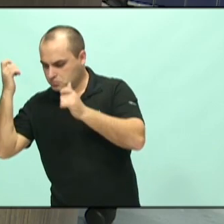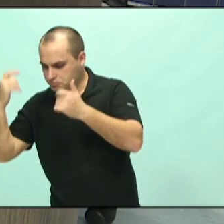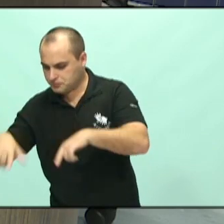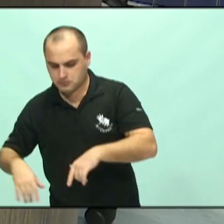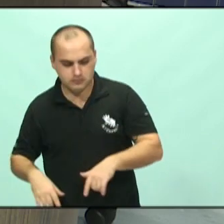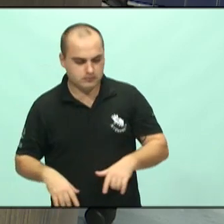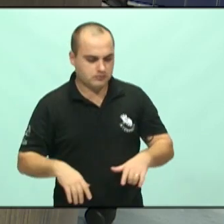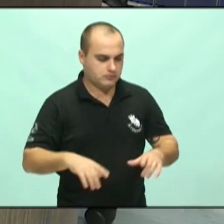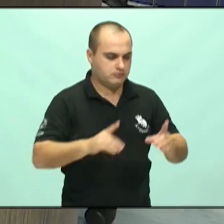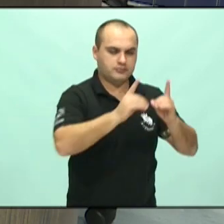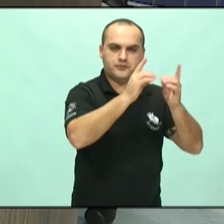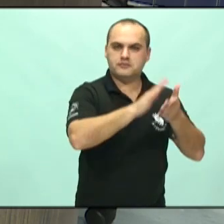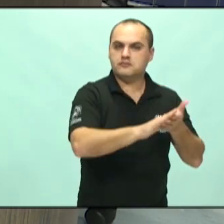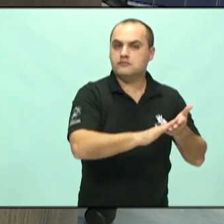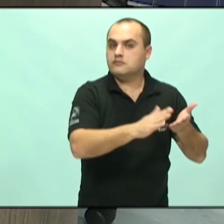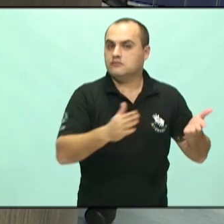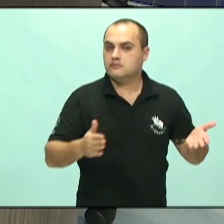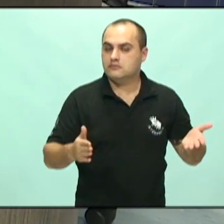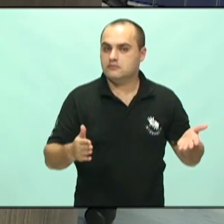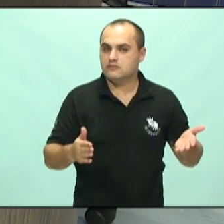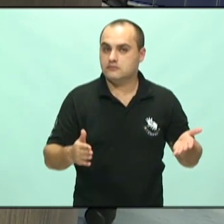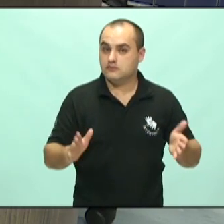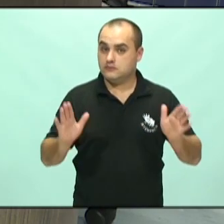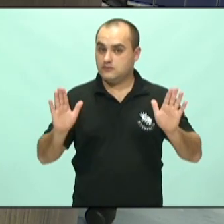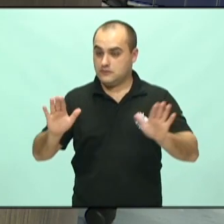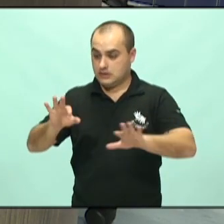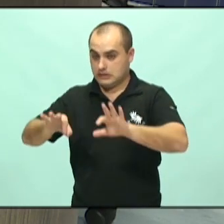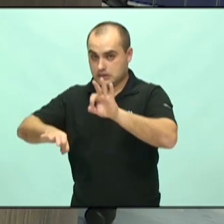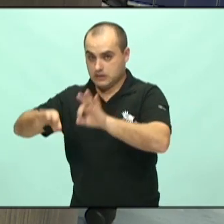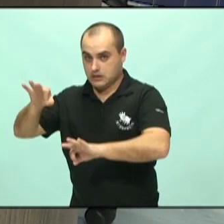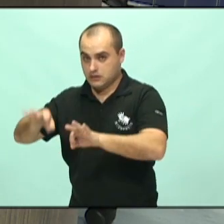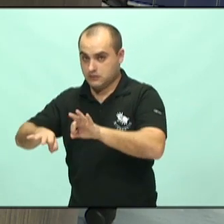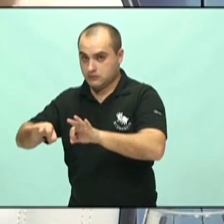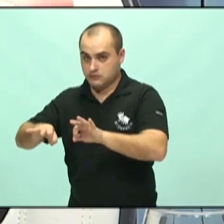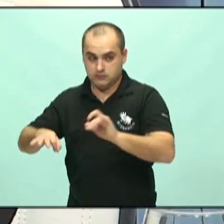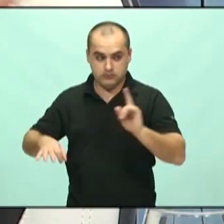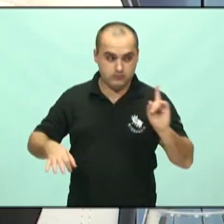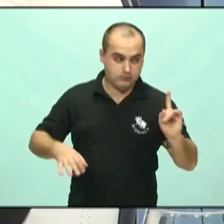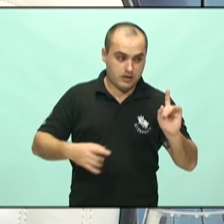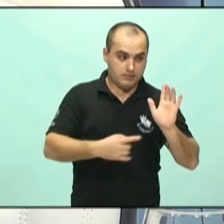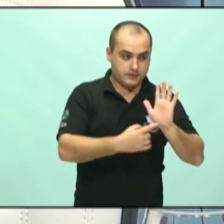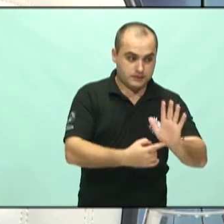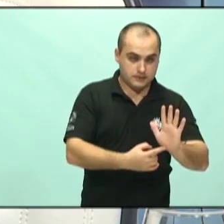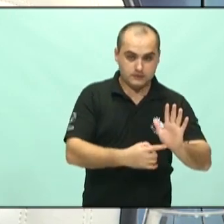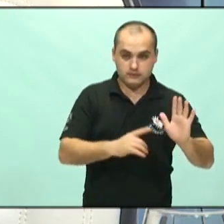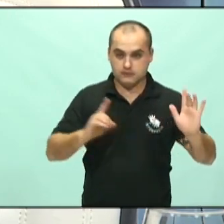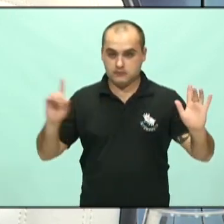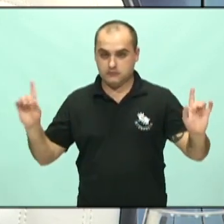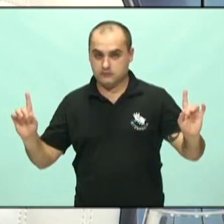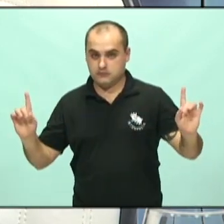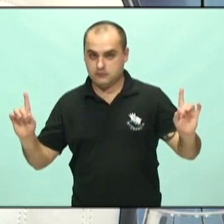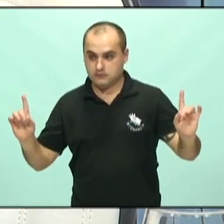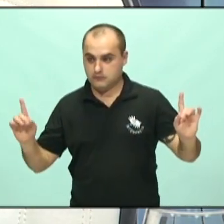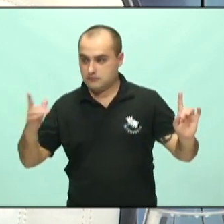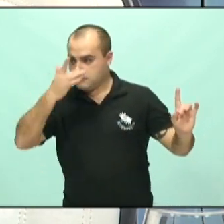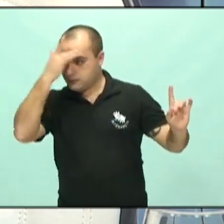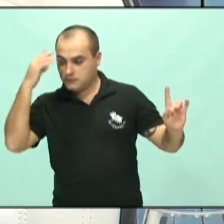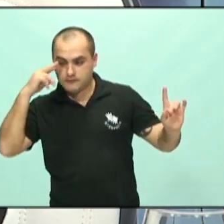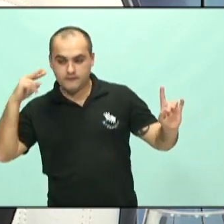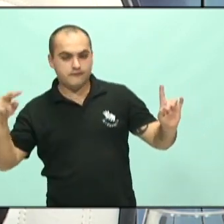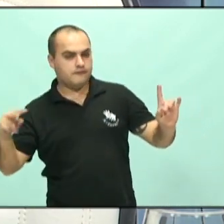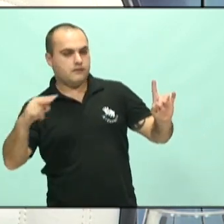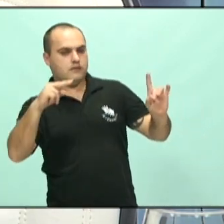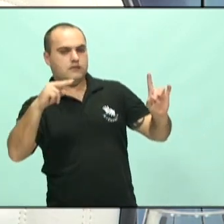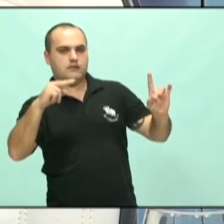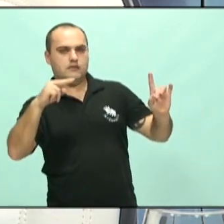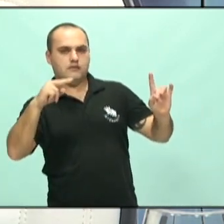teatro, segundo Patrícia Pavi, é aquilo que acontece entre a obra artística e a plateia. O que acontece entre essa